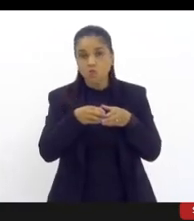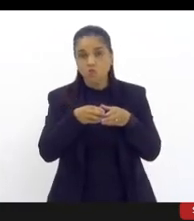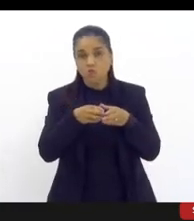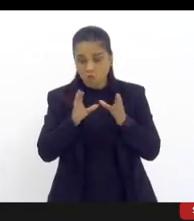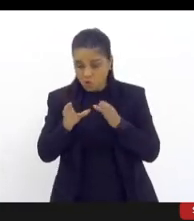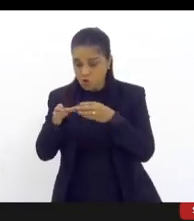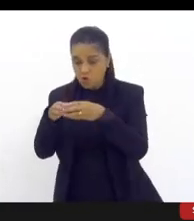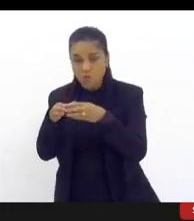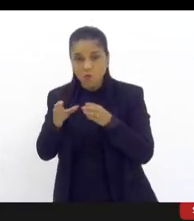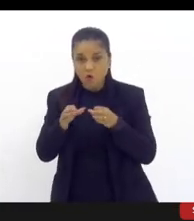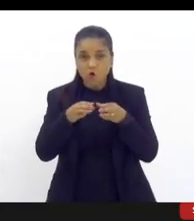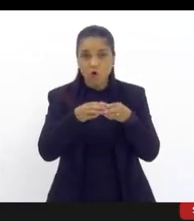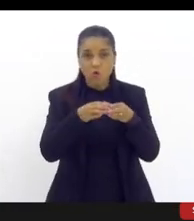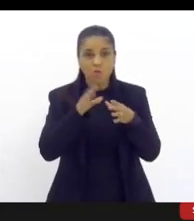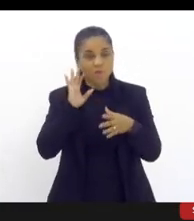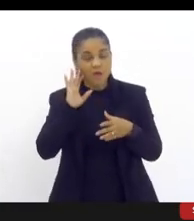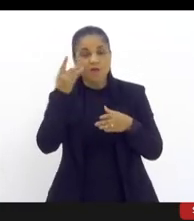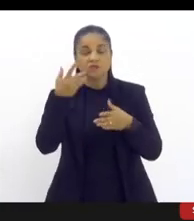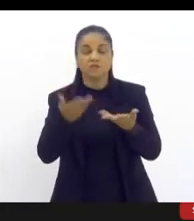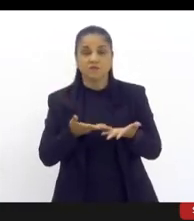mutirão.